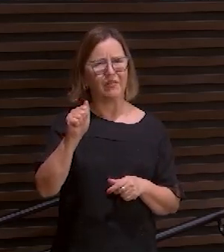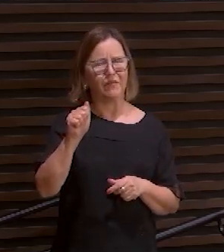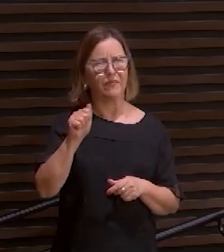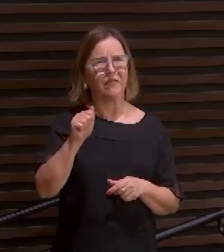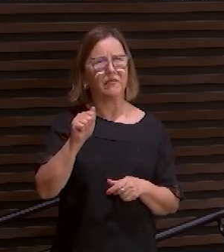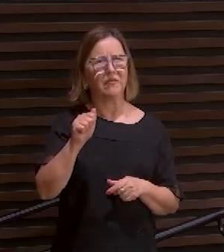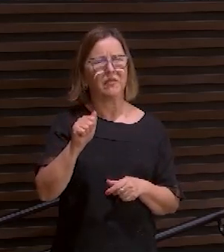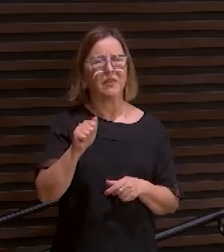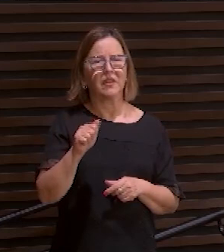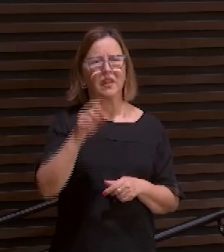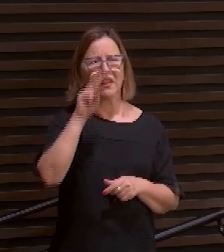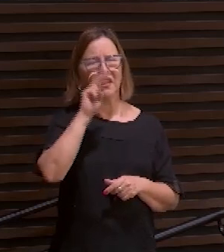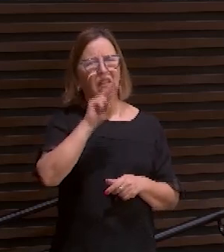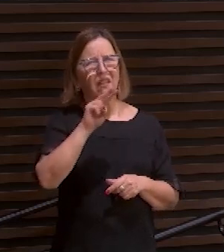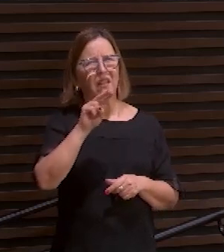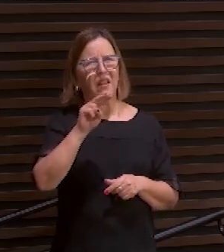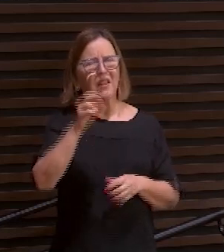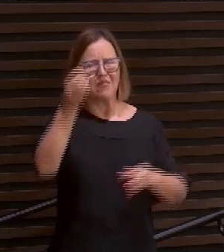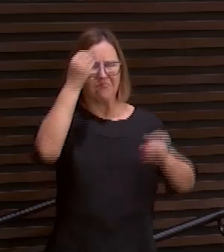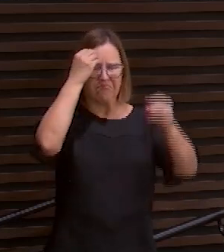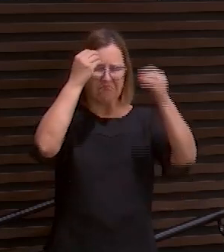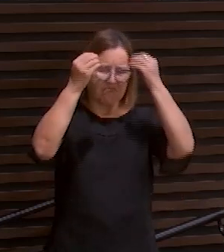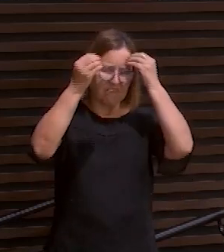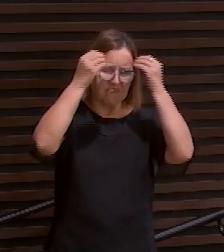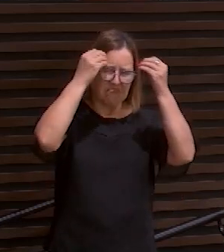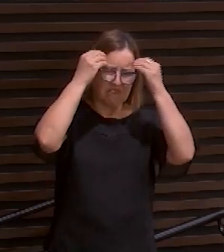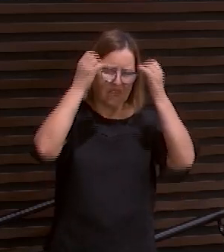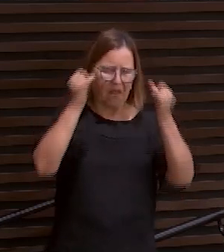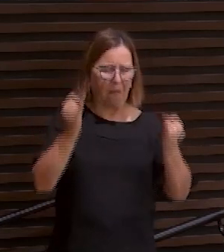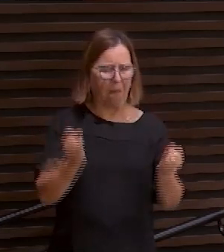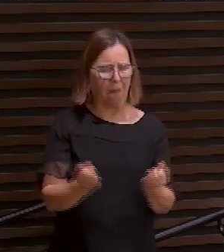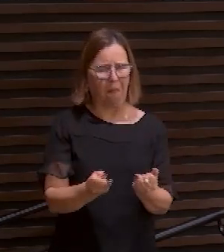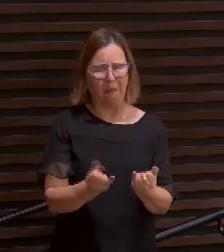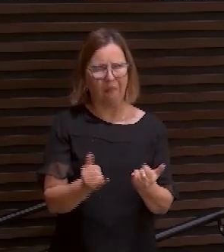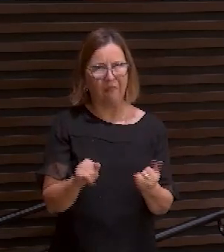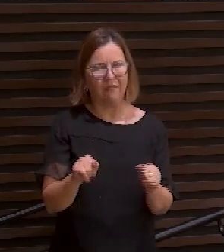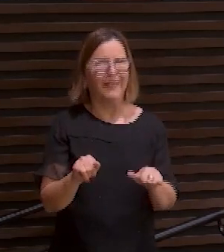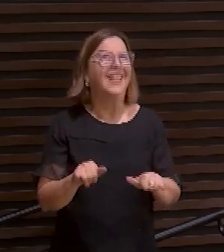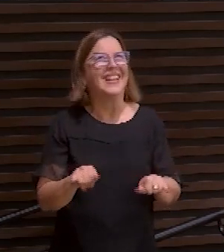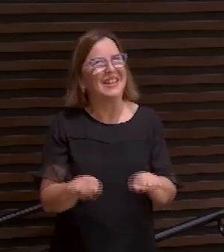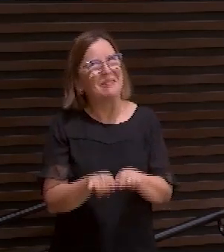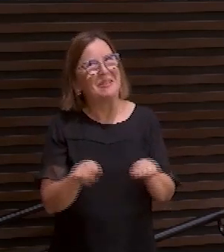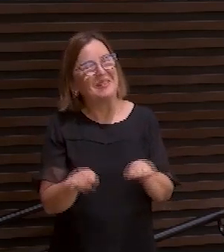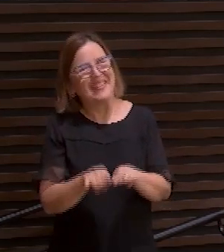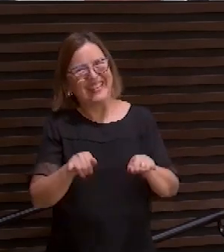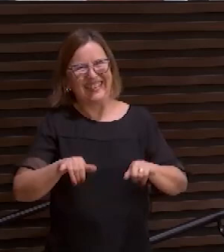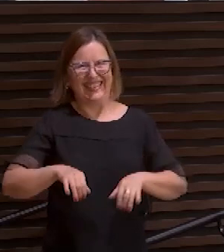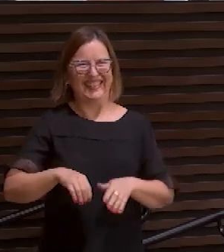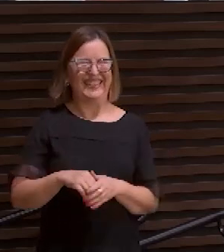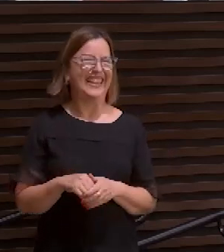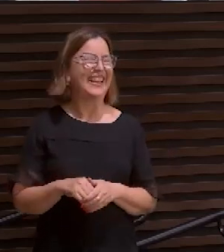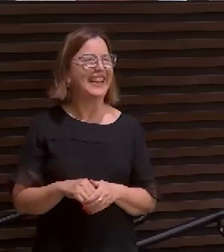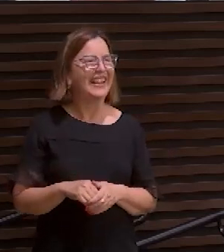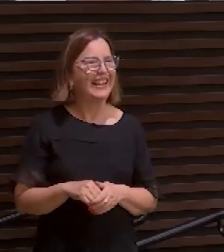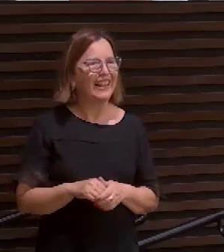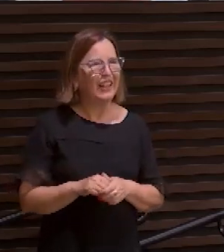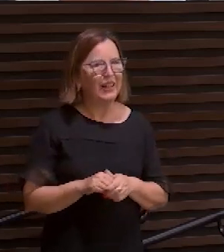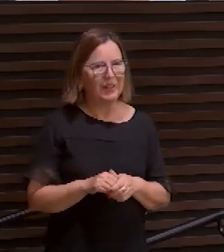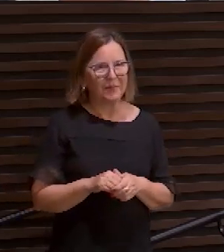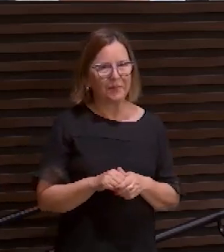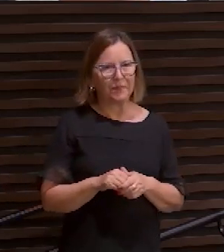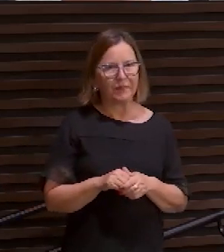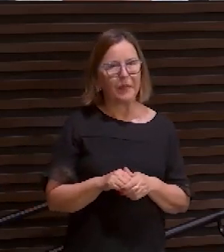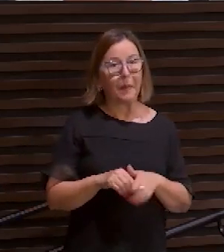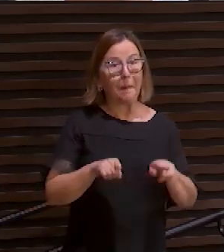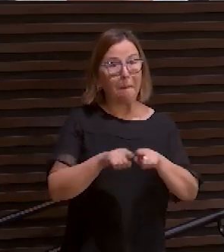enchendo a sua cabeça de nonada. Eu ia dizer uma coisa mais pesada, mas fica com isso. Pega a tua